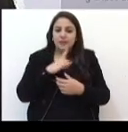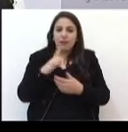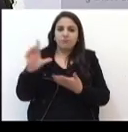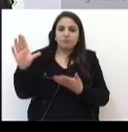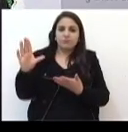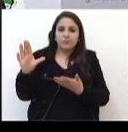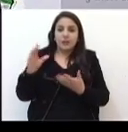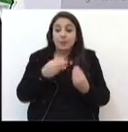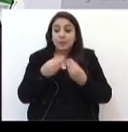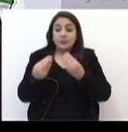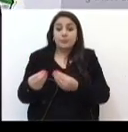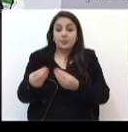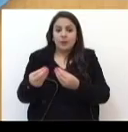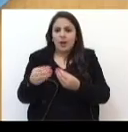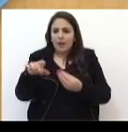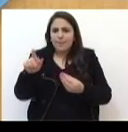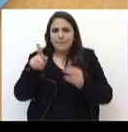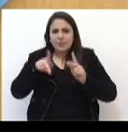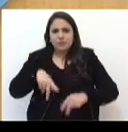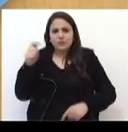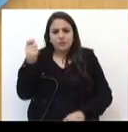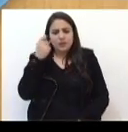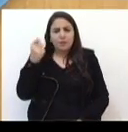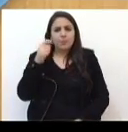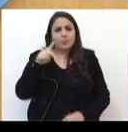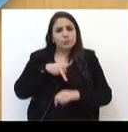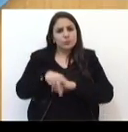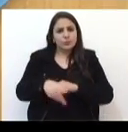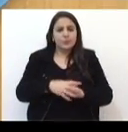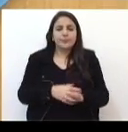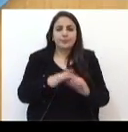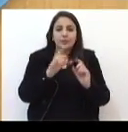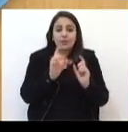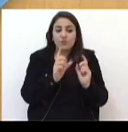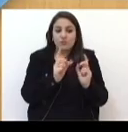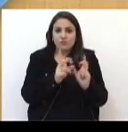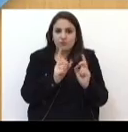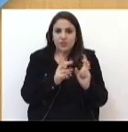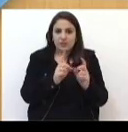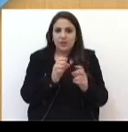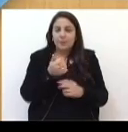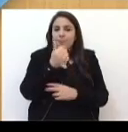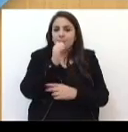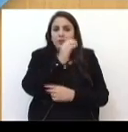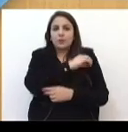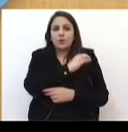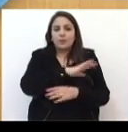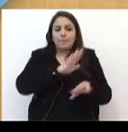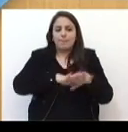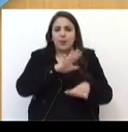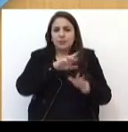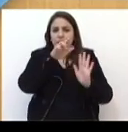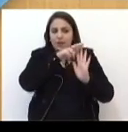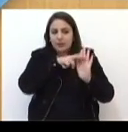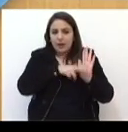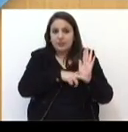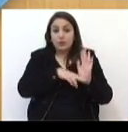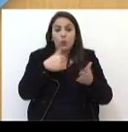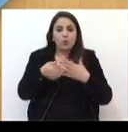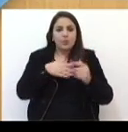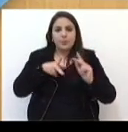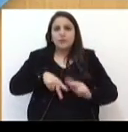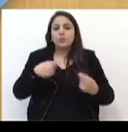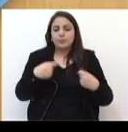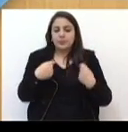mandando esses pacientes graves para Passo Fundo. Venda de bebidas alcoólicas está mais rigorosa. Agora qualquer pessoa precisa